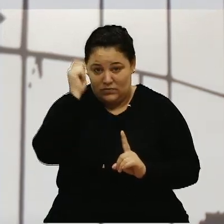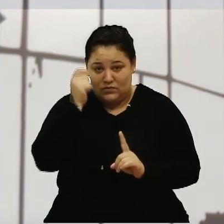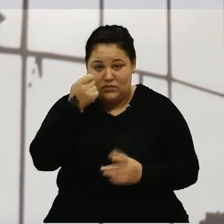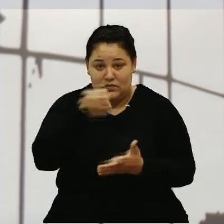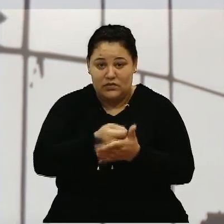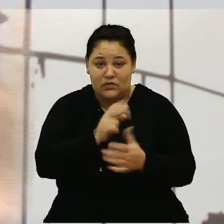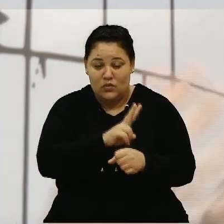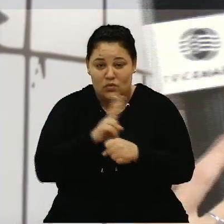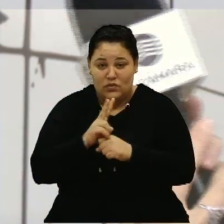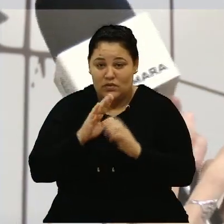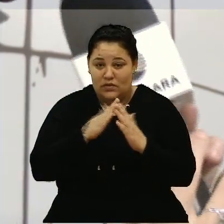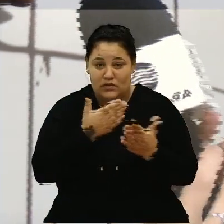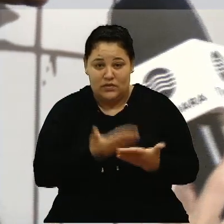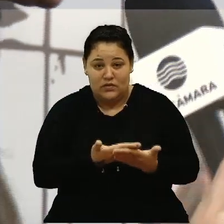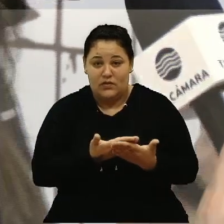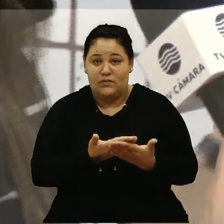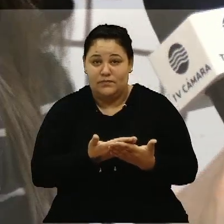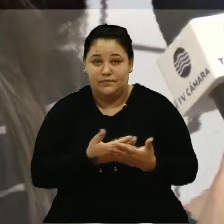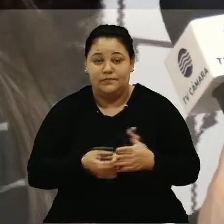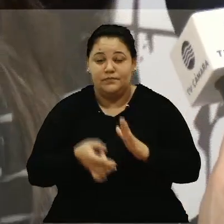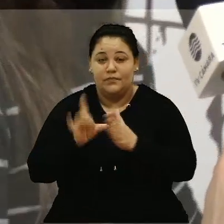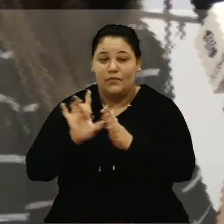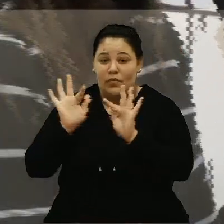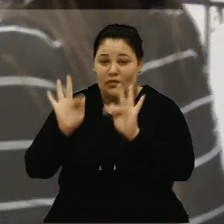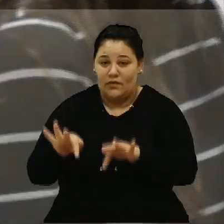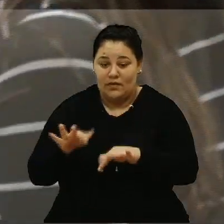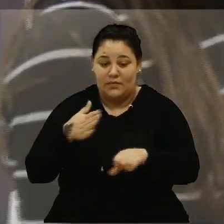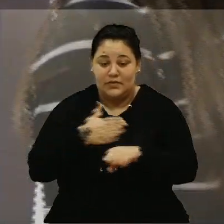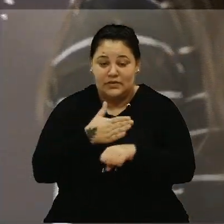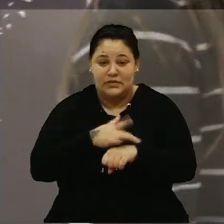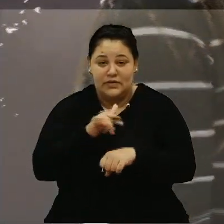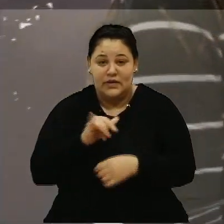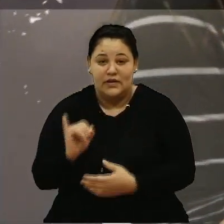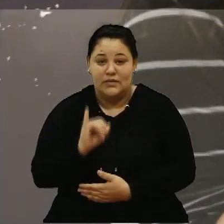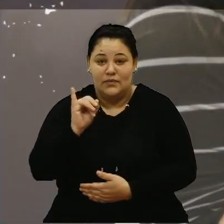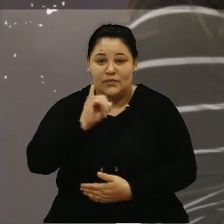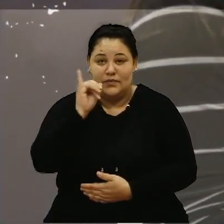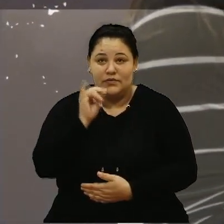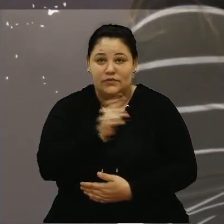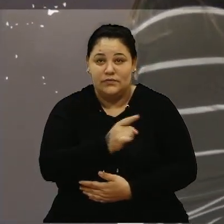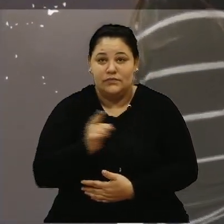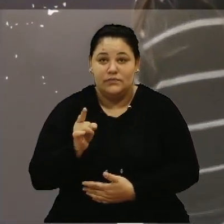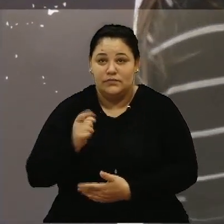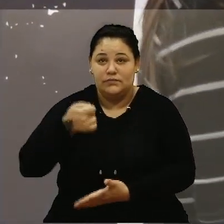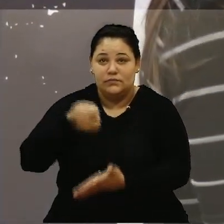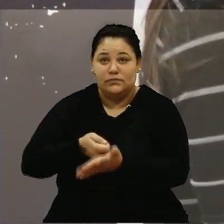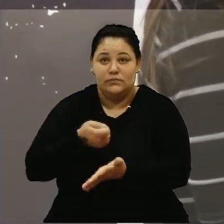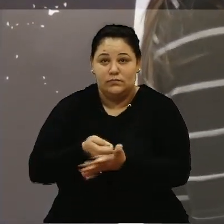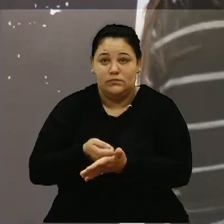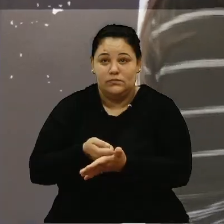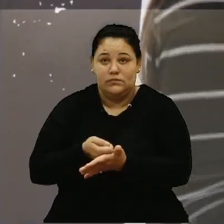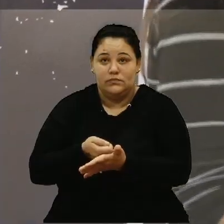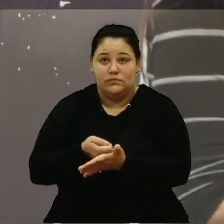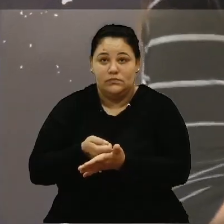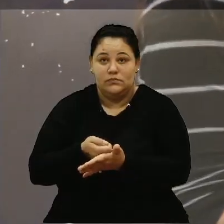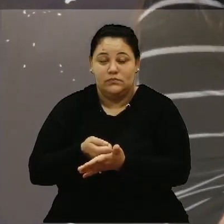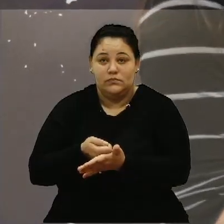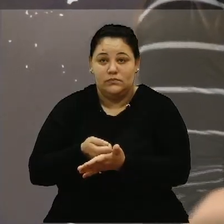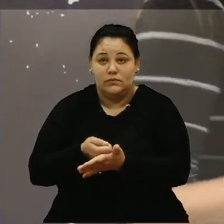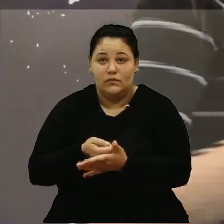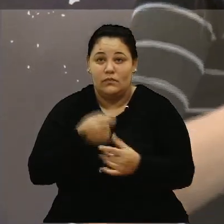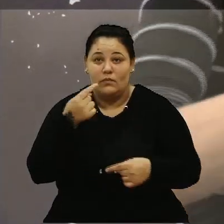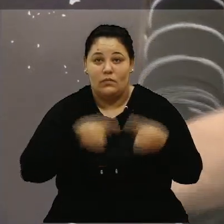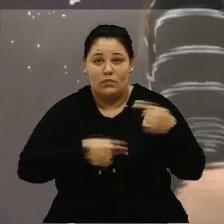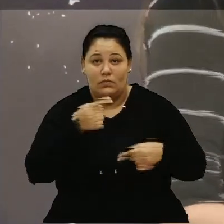das nossas escolas. Antes de encerrar a sua participação, é importante o senhor até destacar isso, porque essa discussão que o senhor